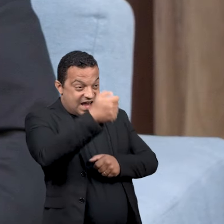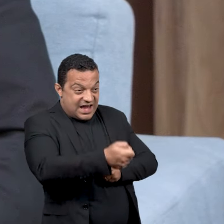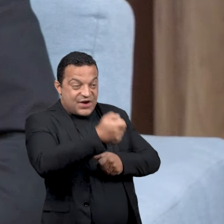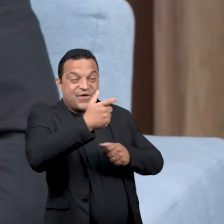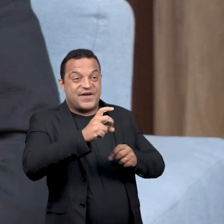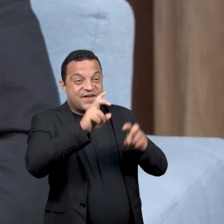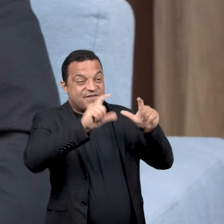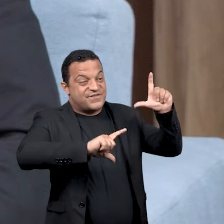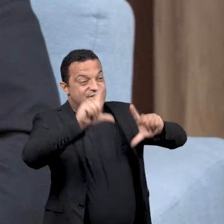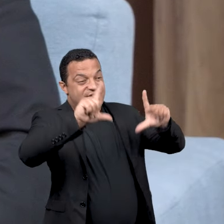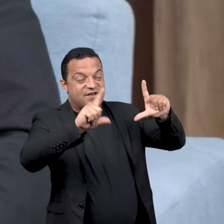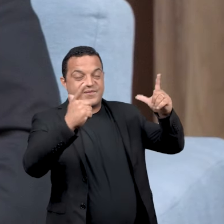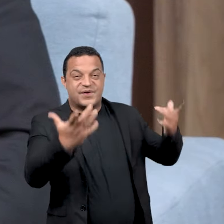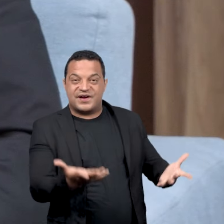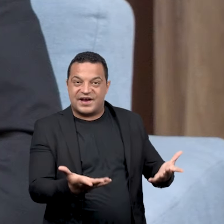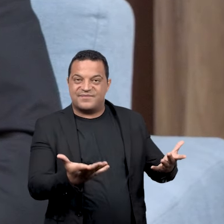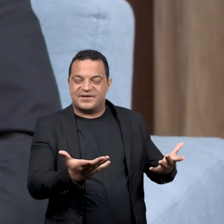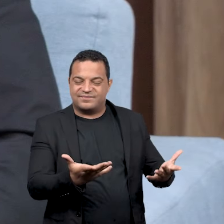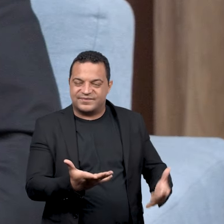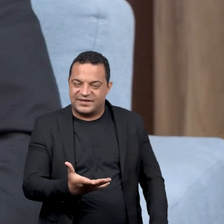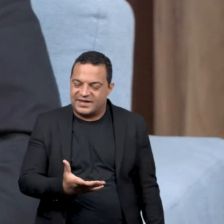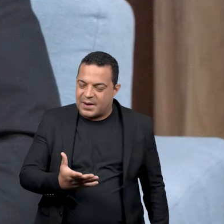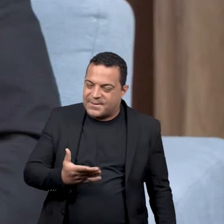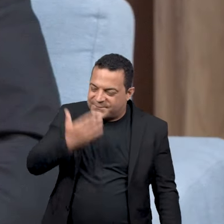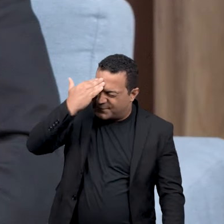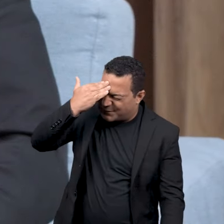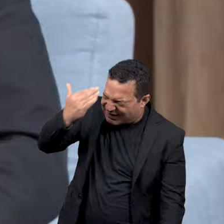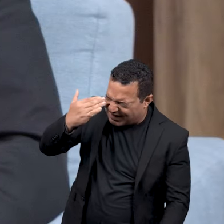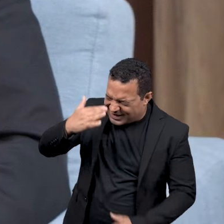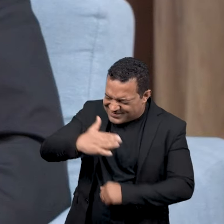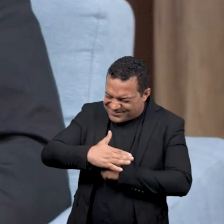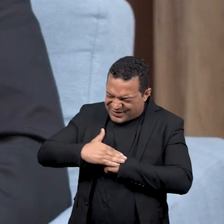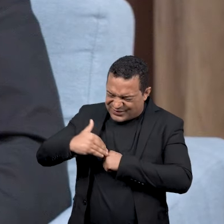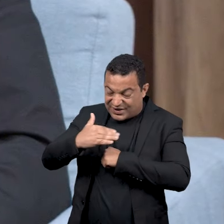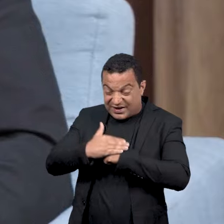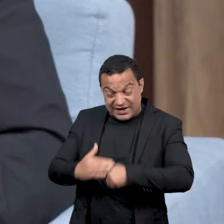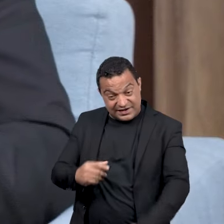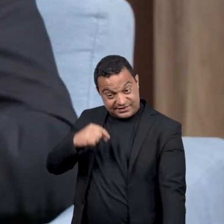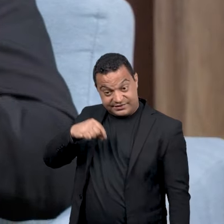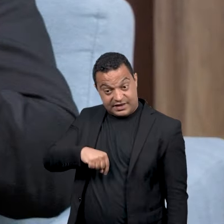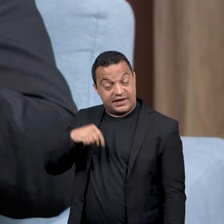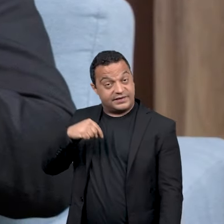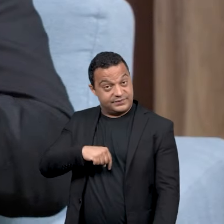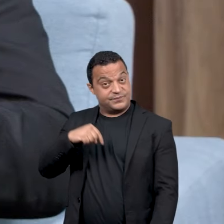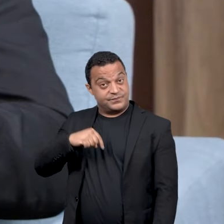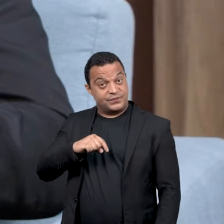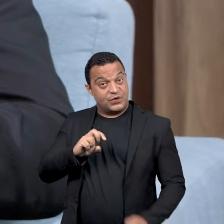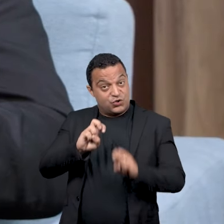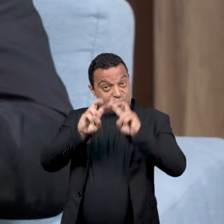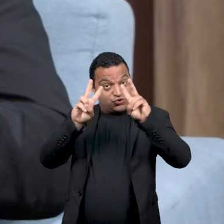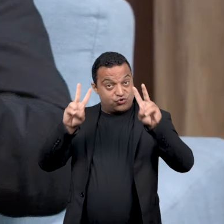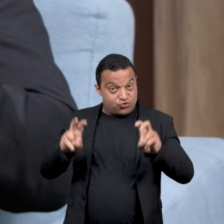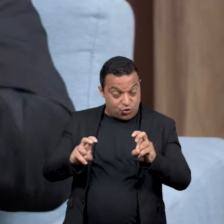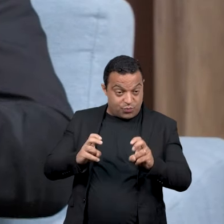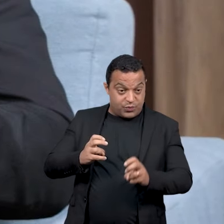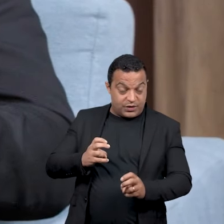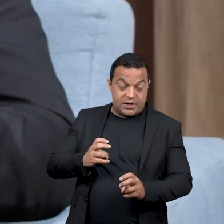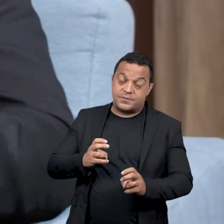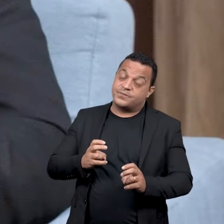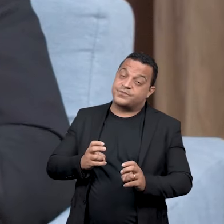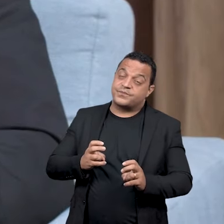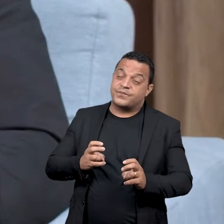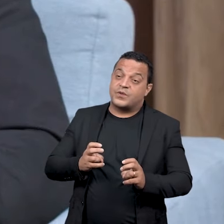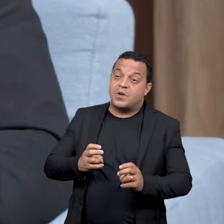é uma benção, né? Porque são irmãos queridos que nós estamos aqui falando para eles e falando deles